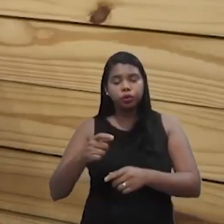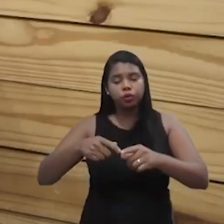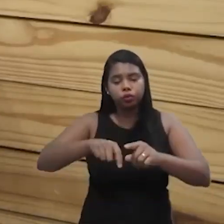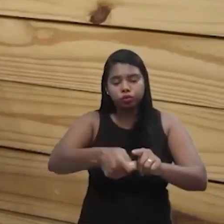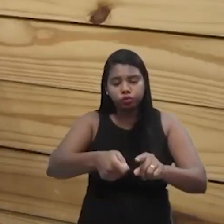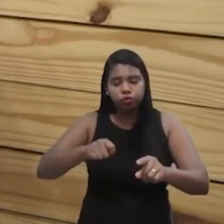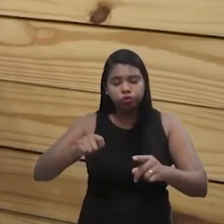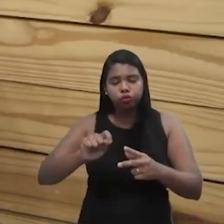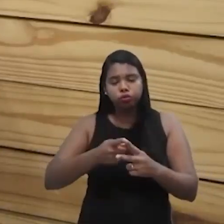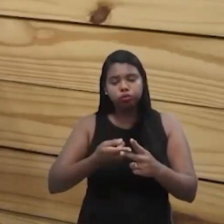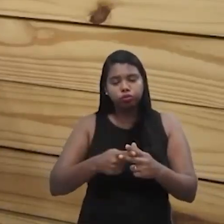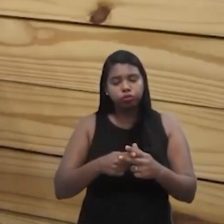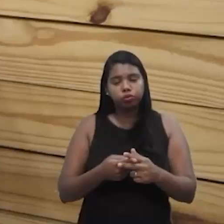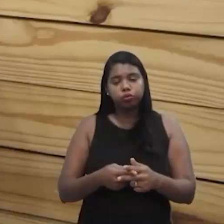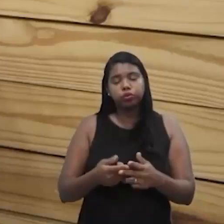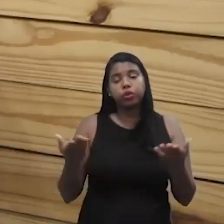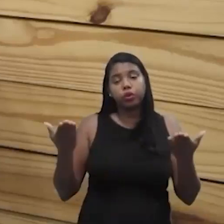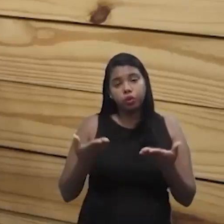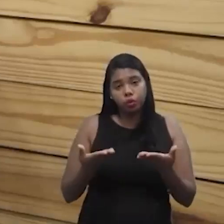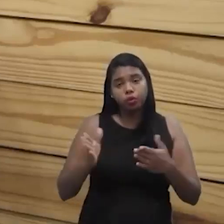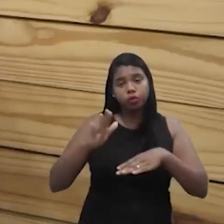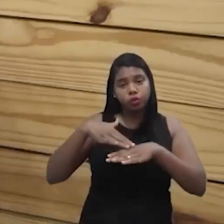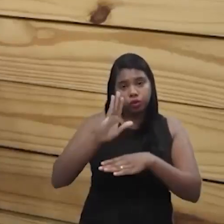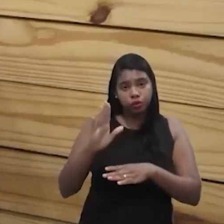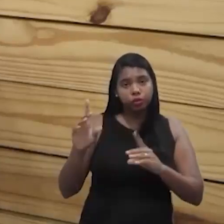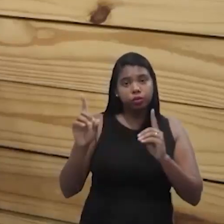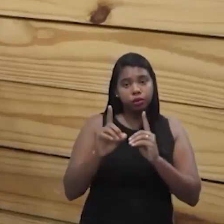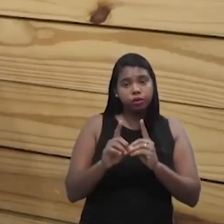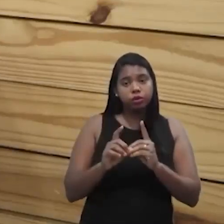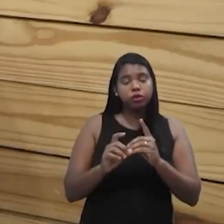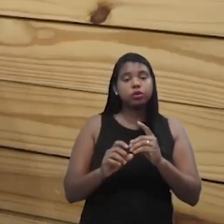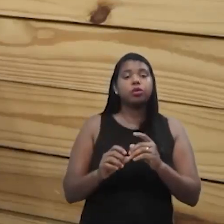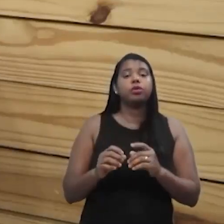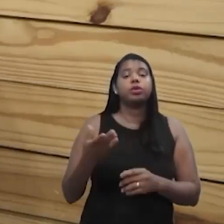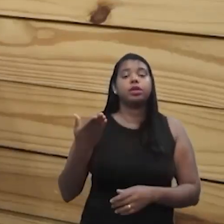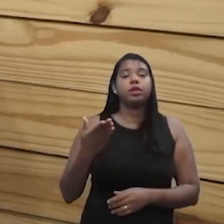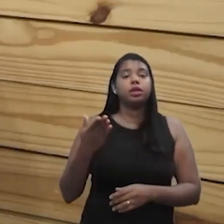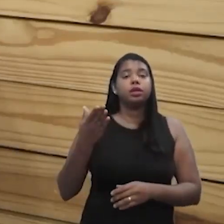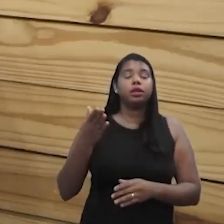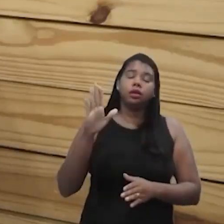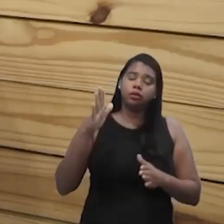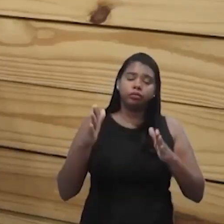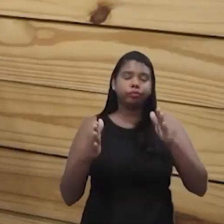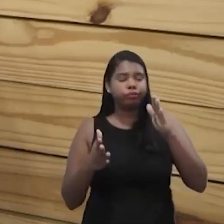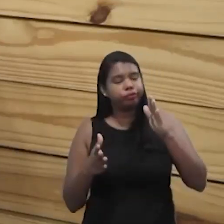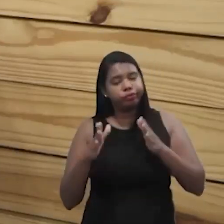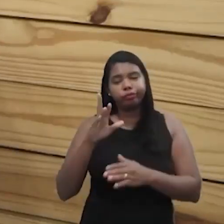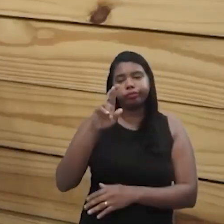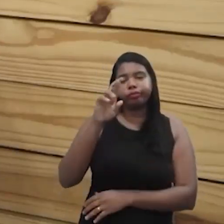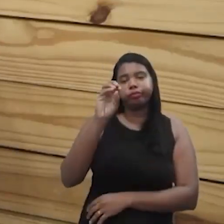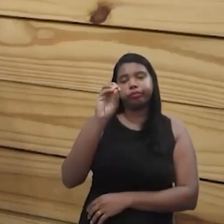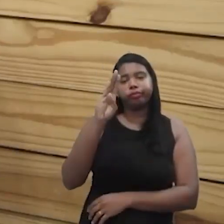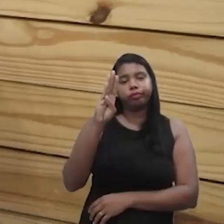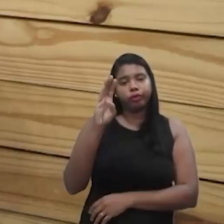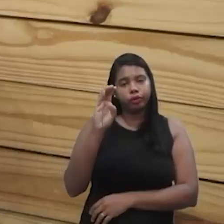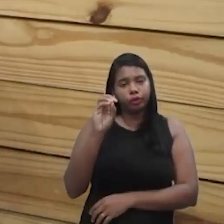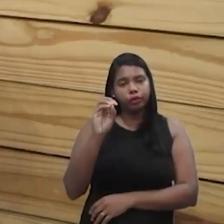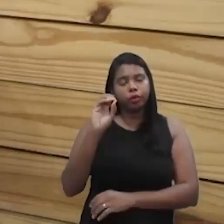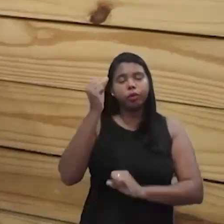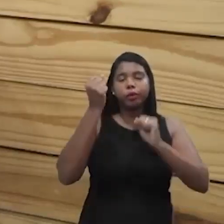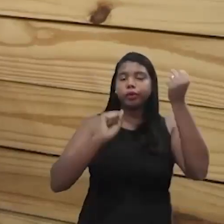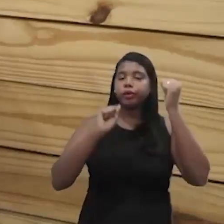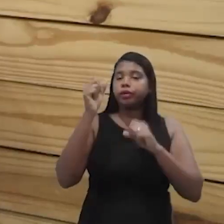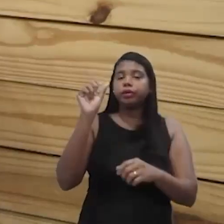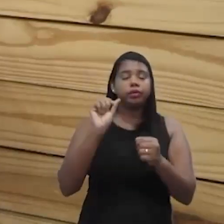indústria dessa, o que você mais encontra, na verdade, são robôs que vêm desenvolvendo essa atividade, né? De